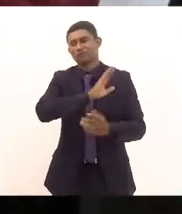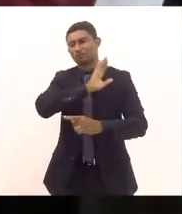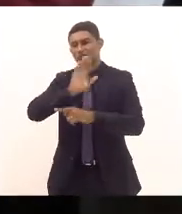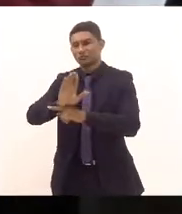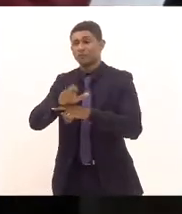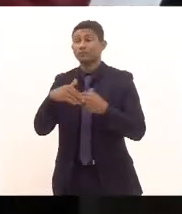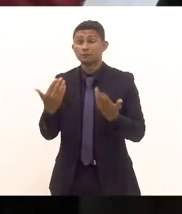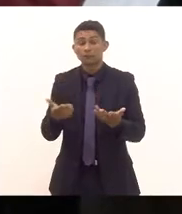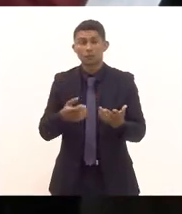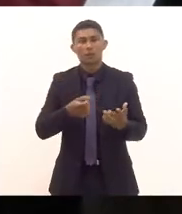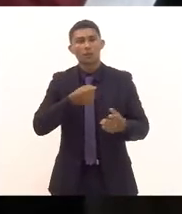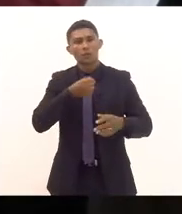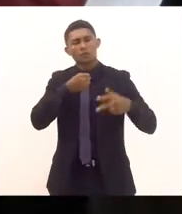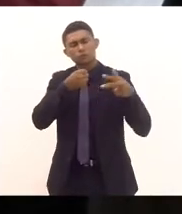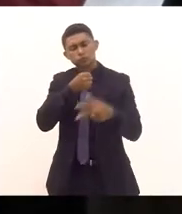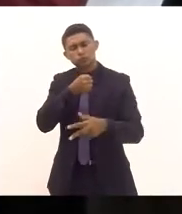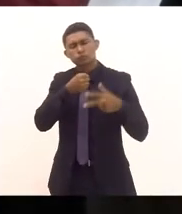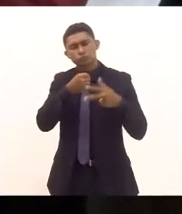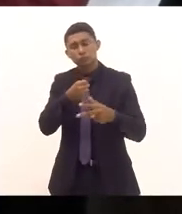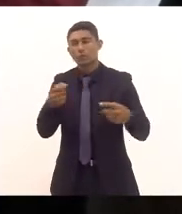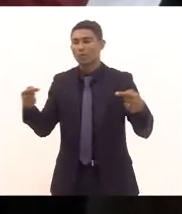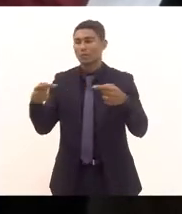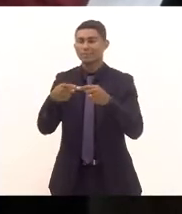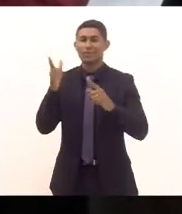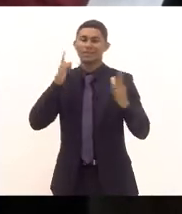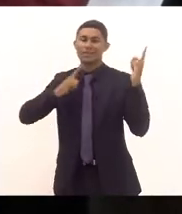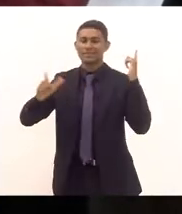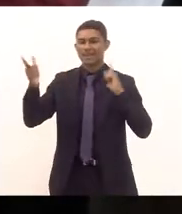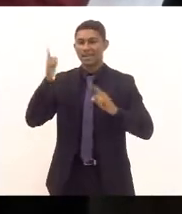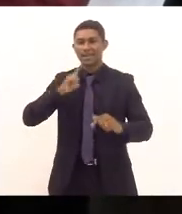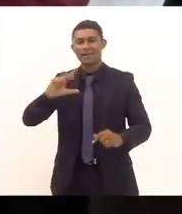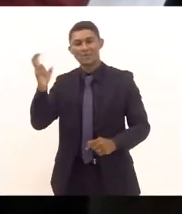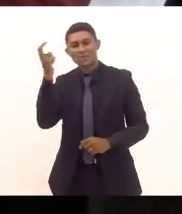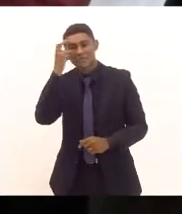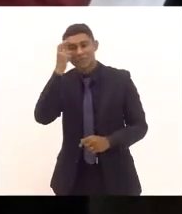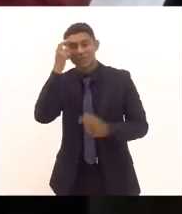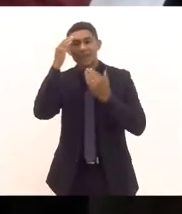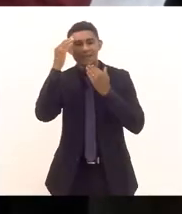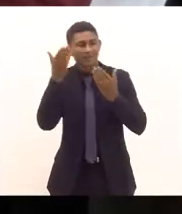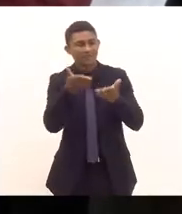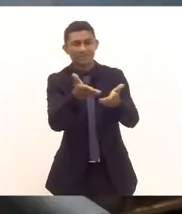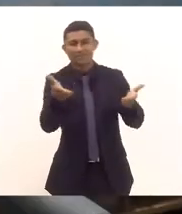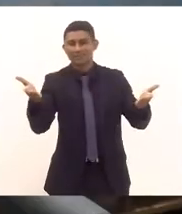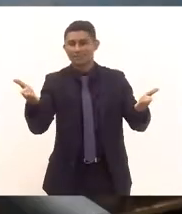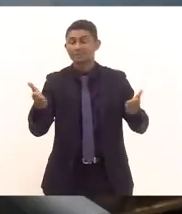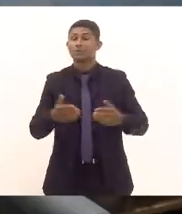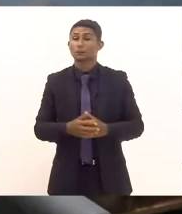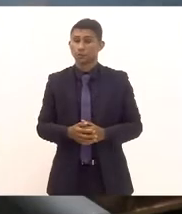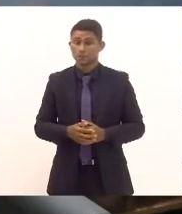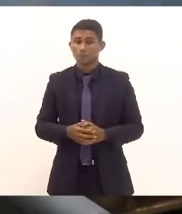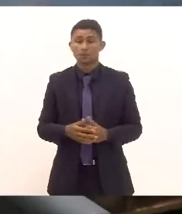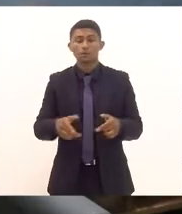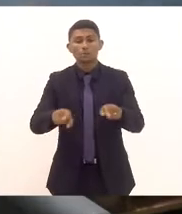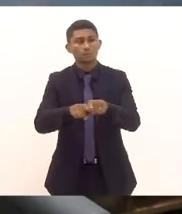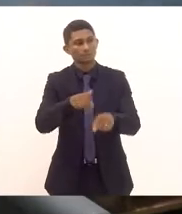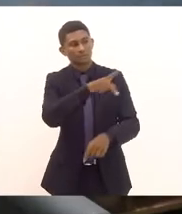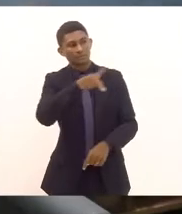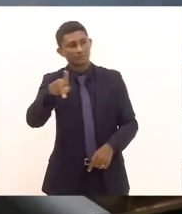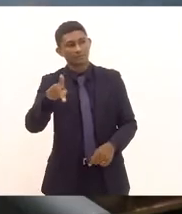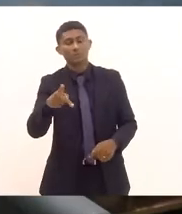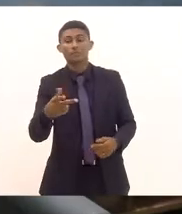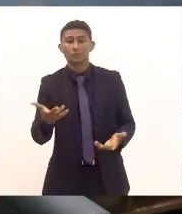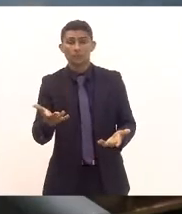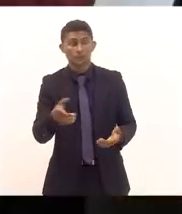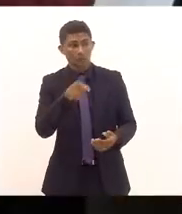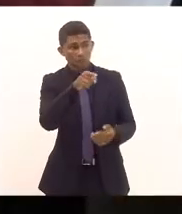então levando lazer cultura para nossa juventude agradeço muito nos meus pares e aí Deputado Presidente gostaria